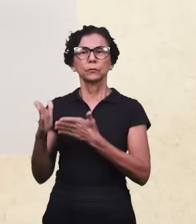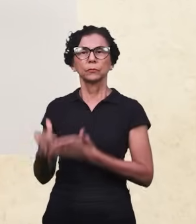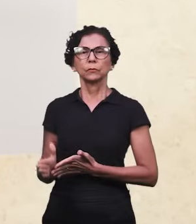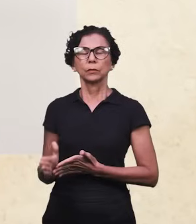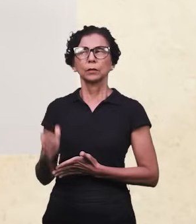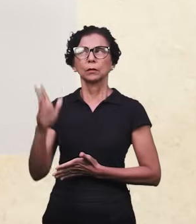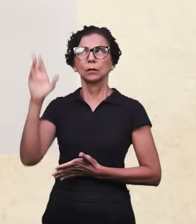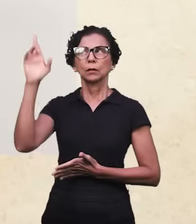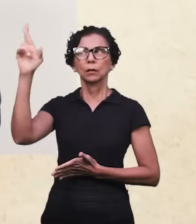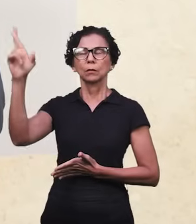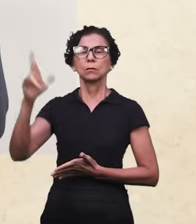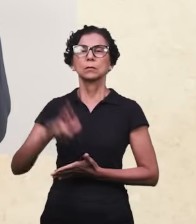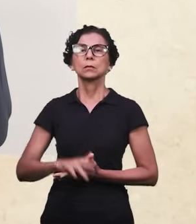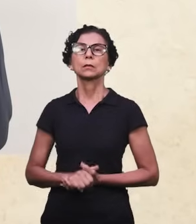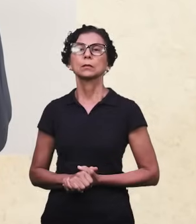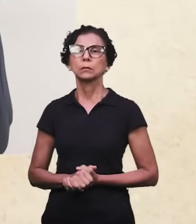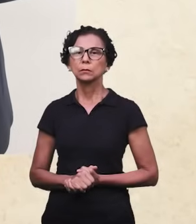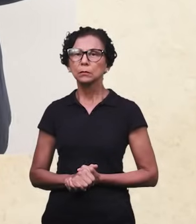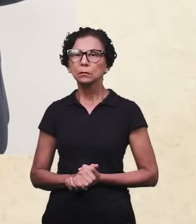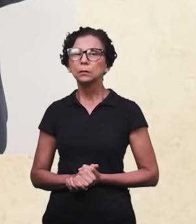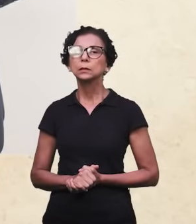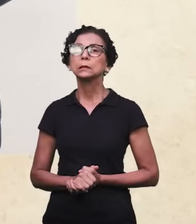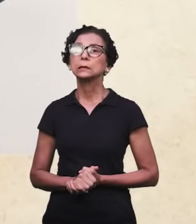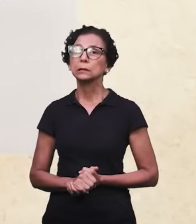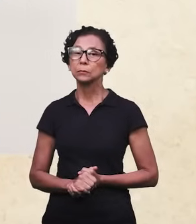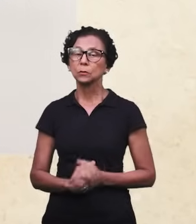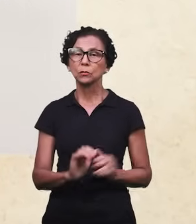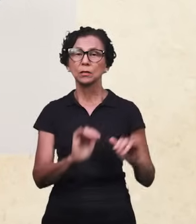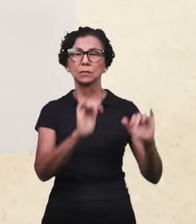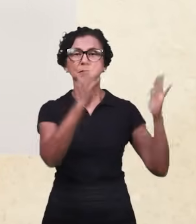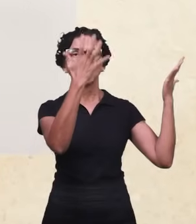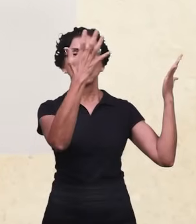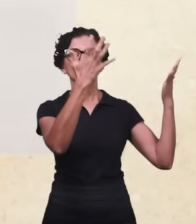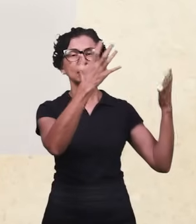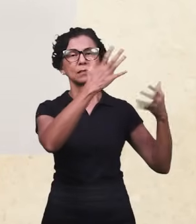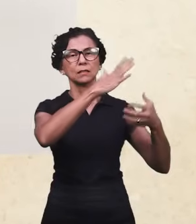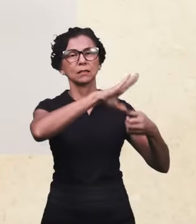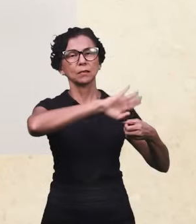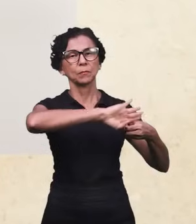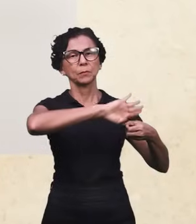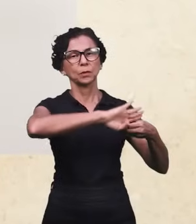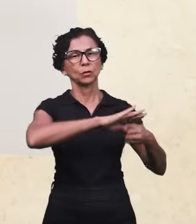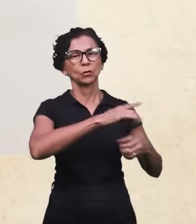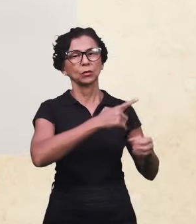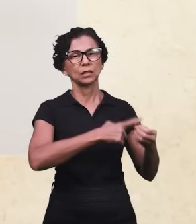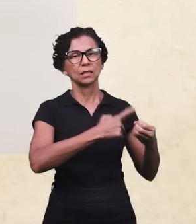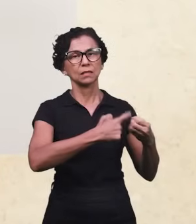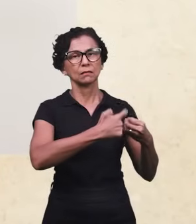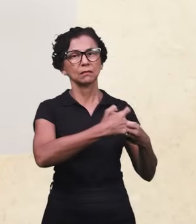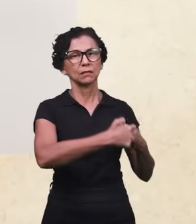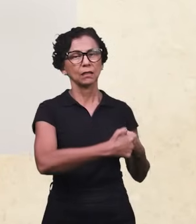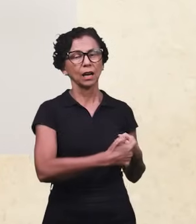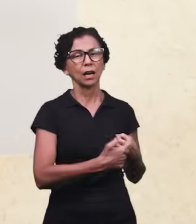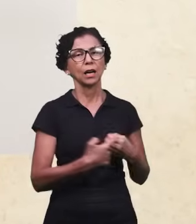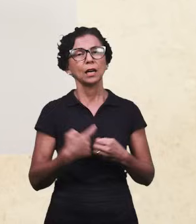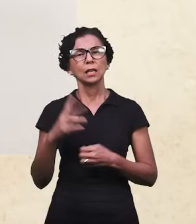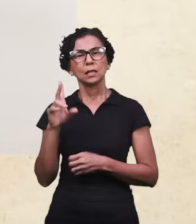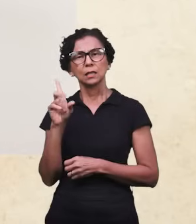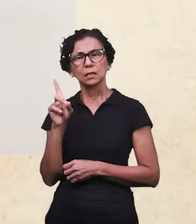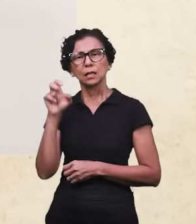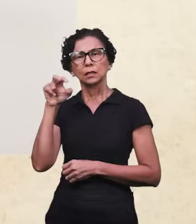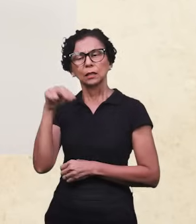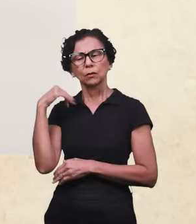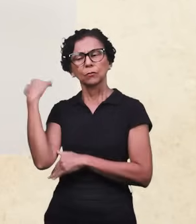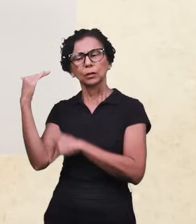ao Senhor mediante aos grandes banquetes da Babilônia. E ali Daniel foi crescendo e ele